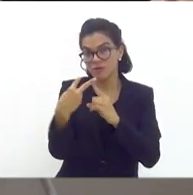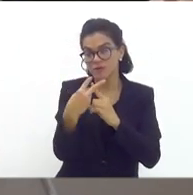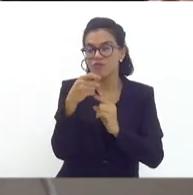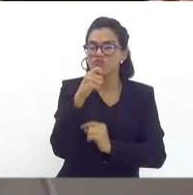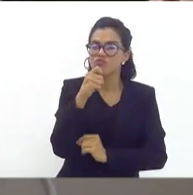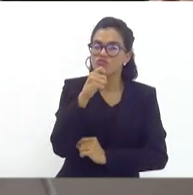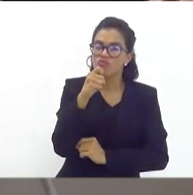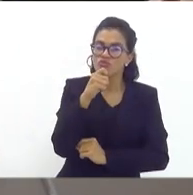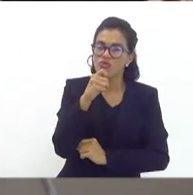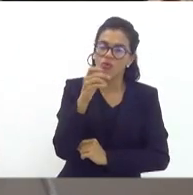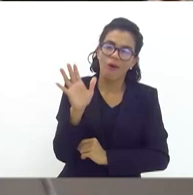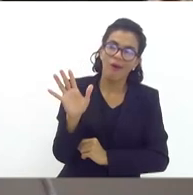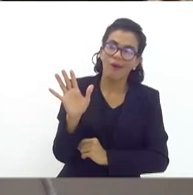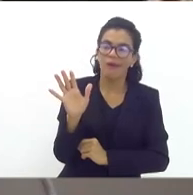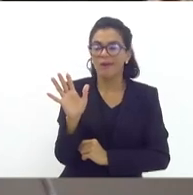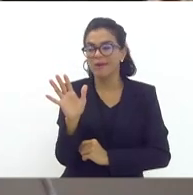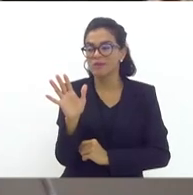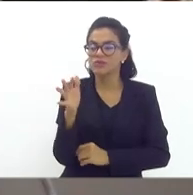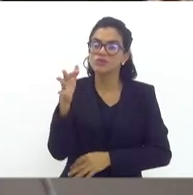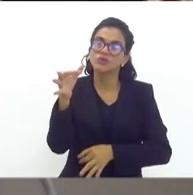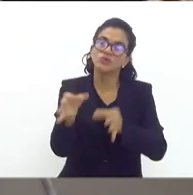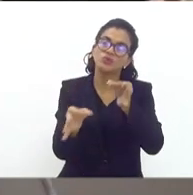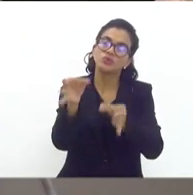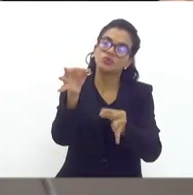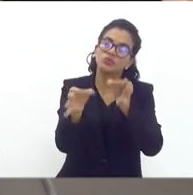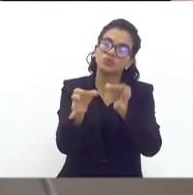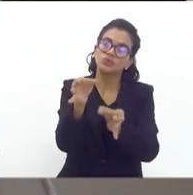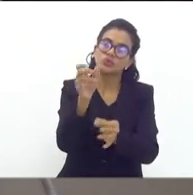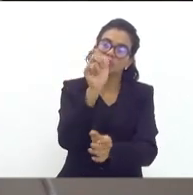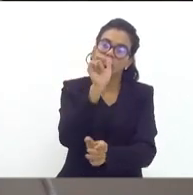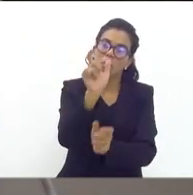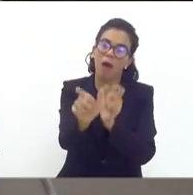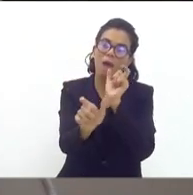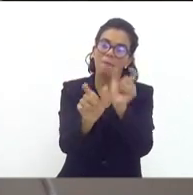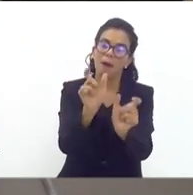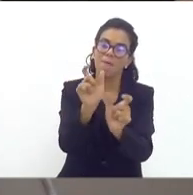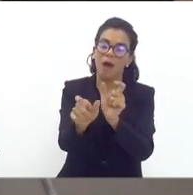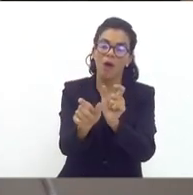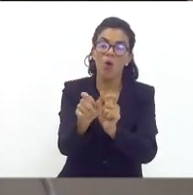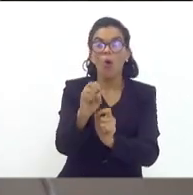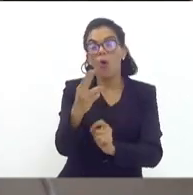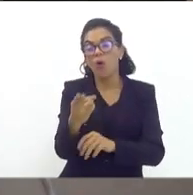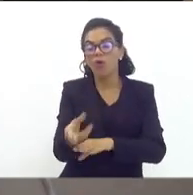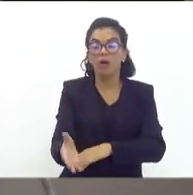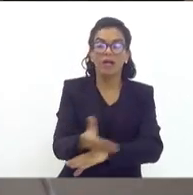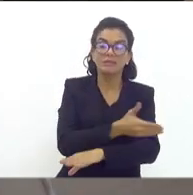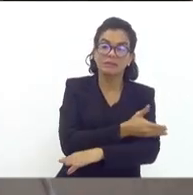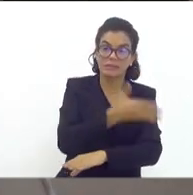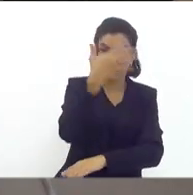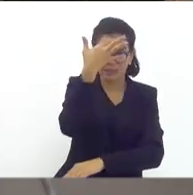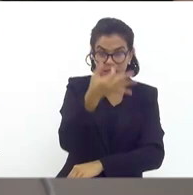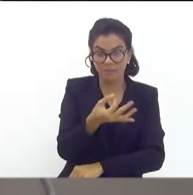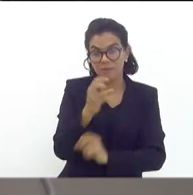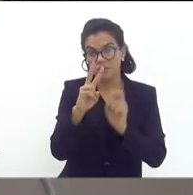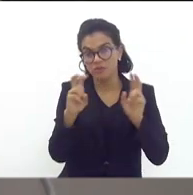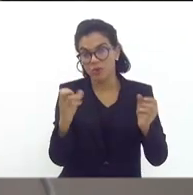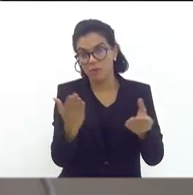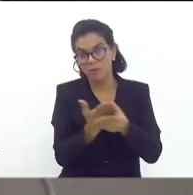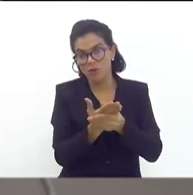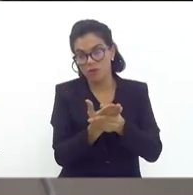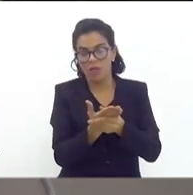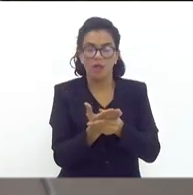sem querer fazer nenhum juízo de valor ou adiantar entendimento ao processo